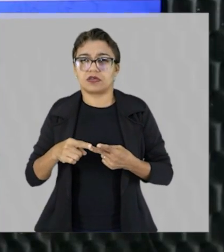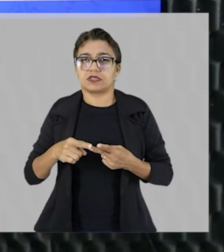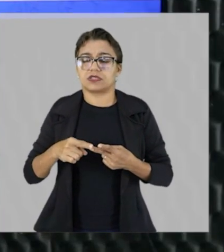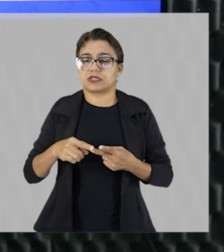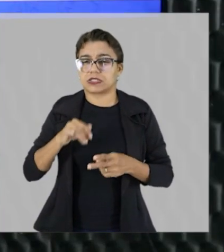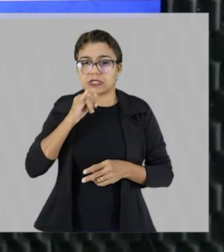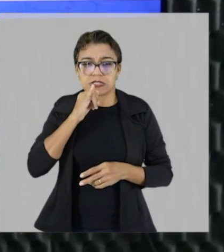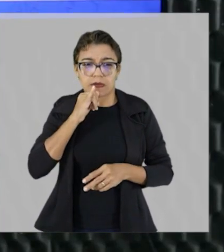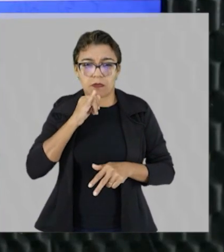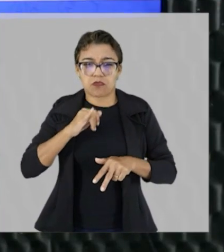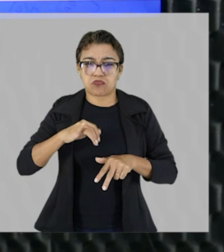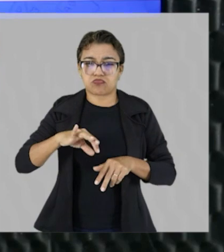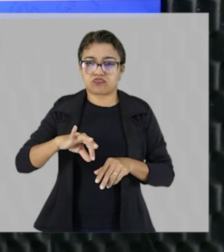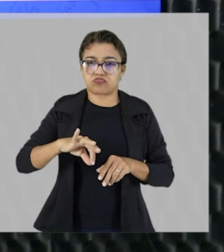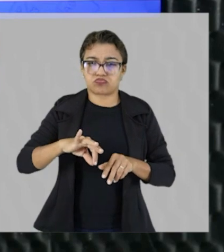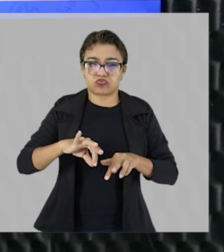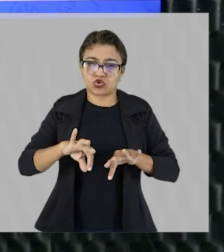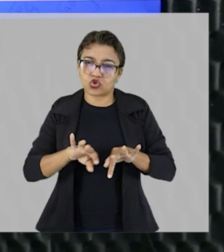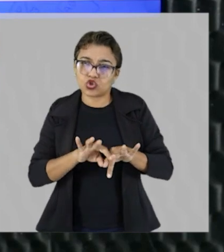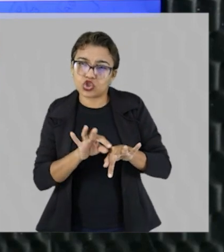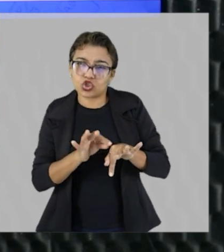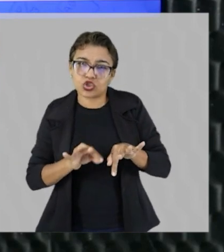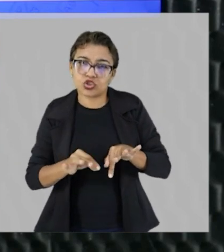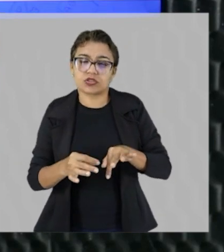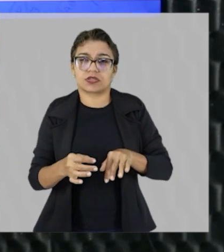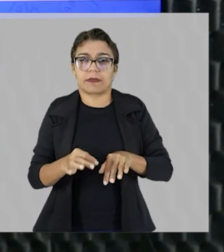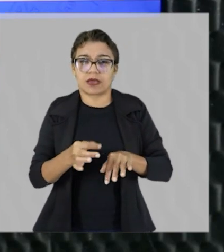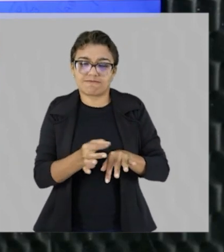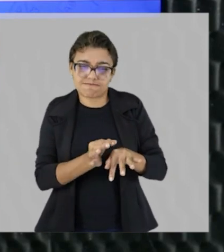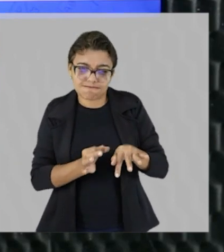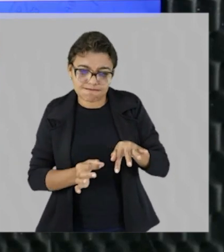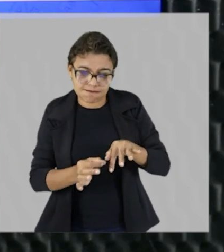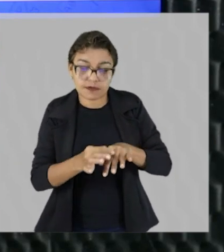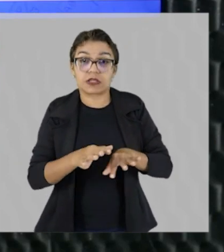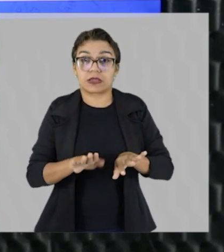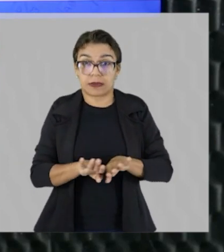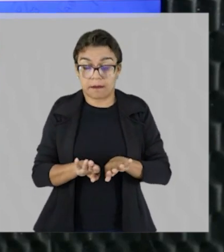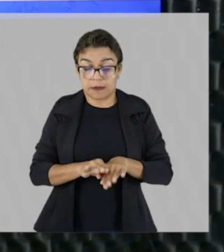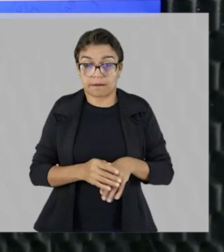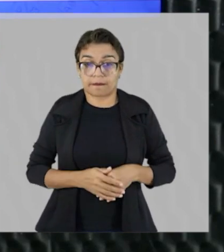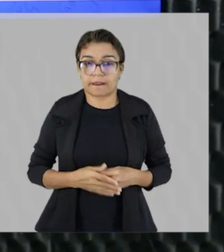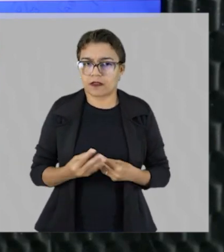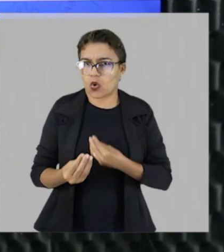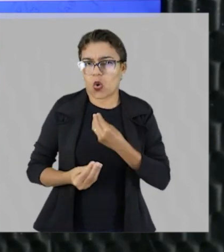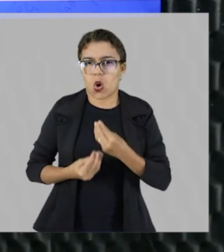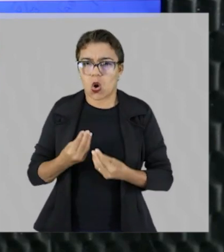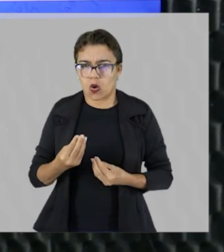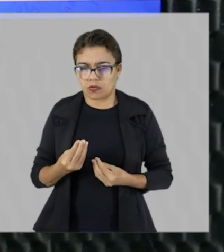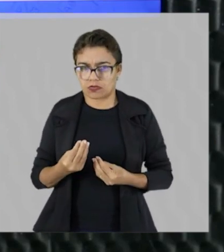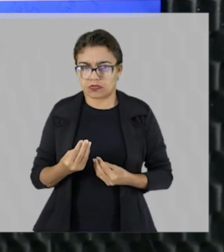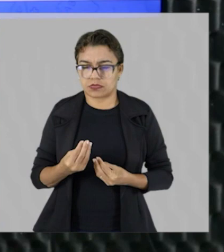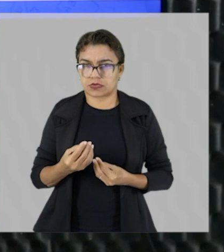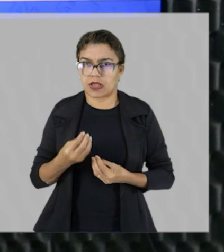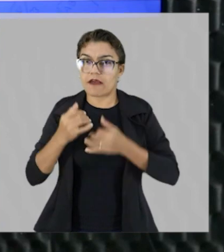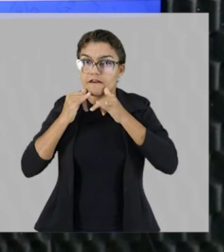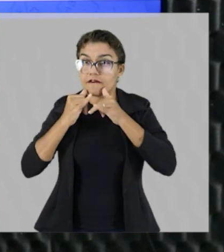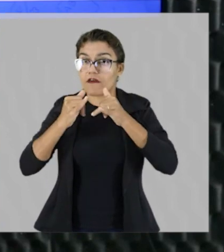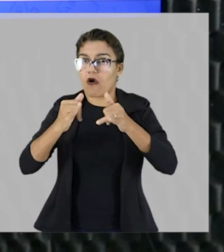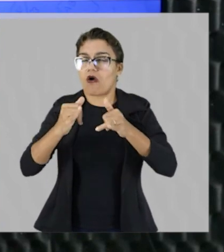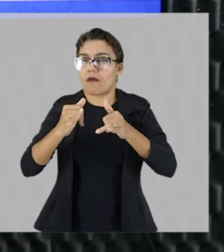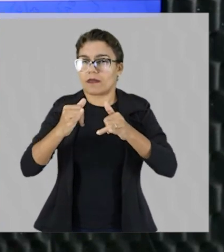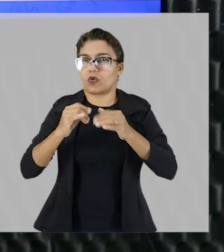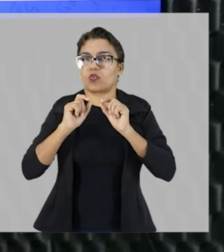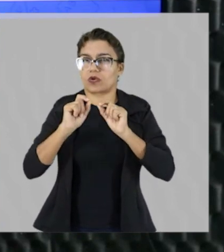quantidade, como outros tipos de cancro constituem também um risco. Então, o que é que ela está informando para os